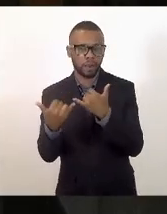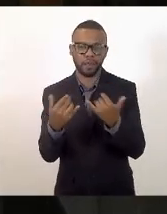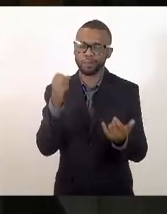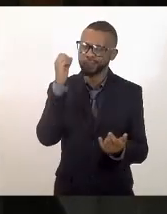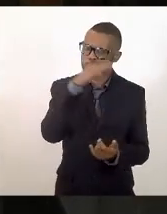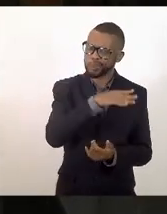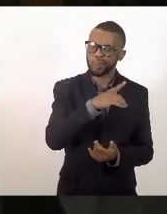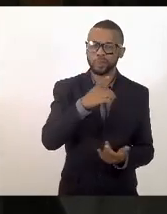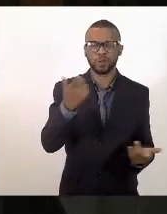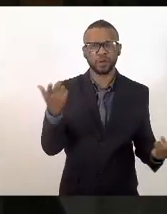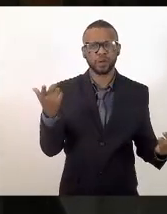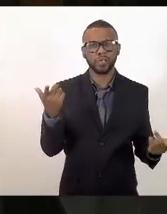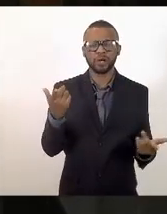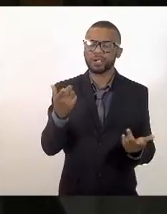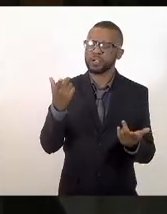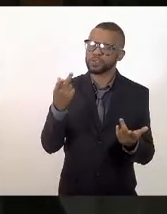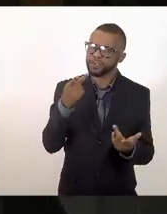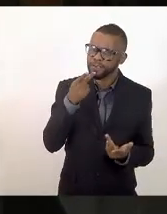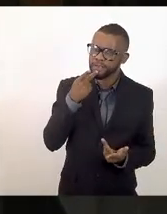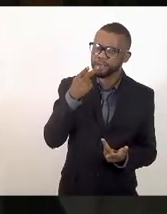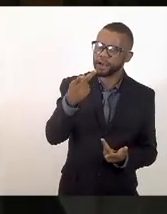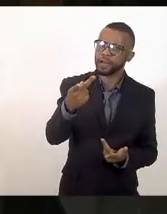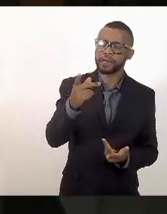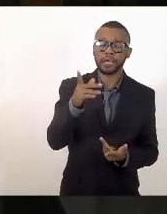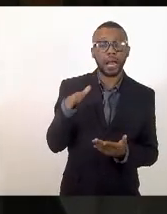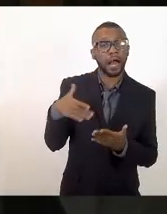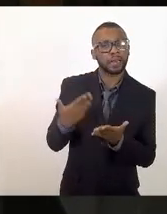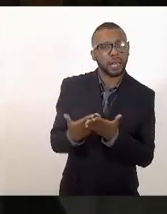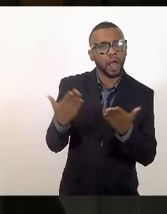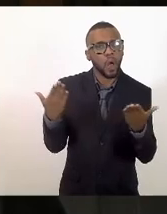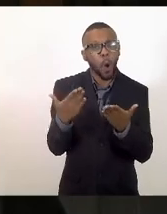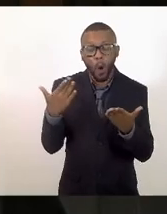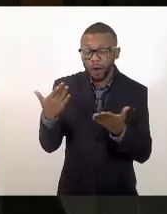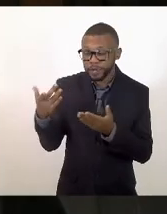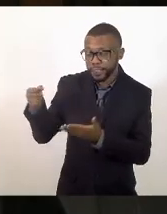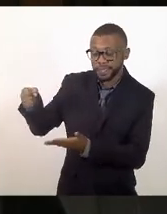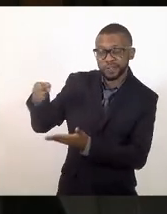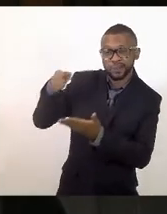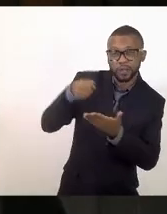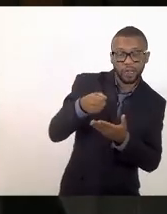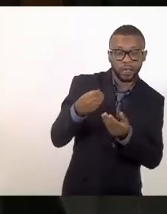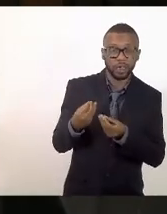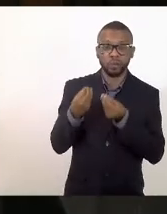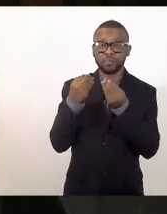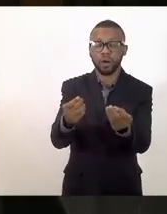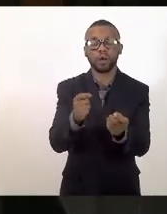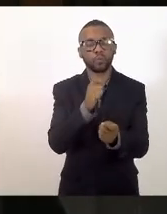tem a petulância de dizer que até hoje esses kits não foram entregues